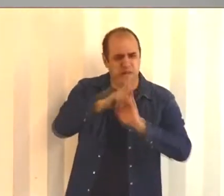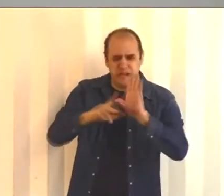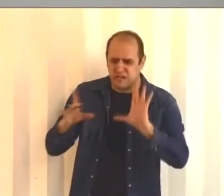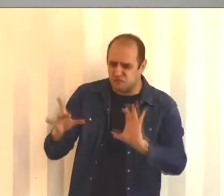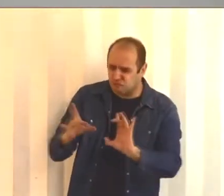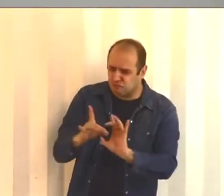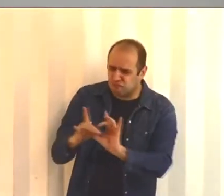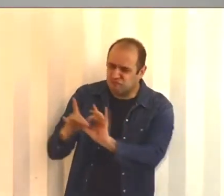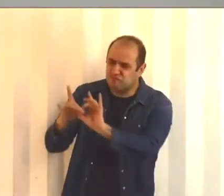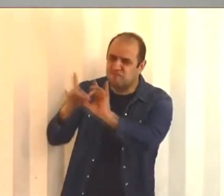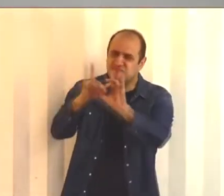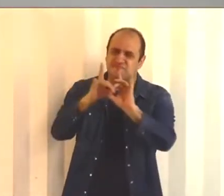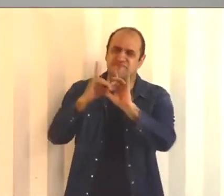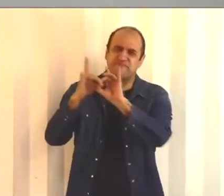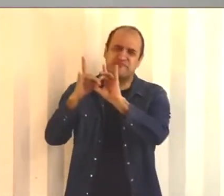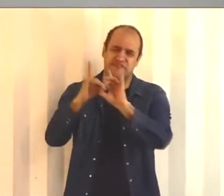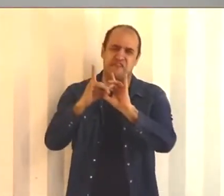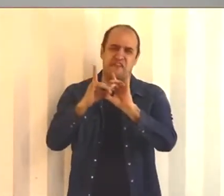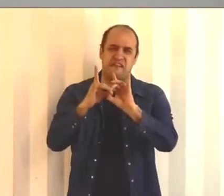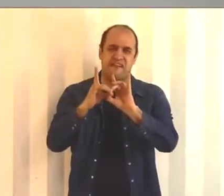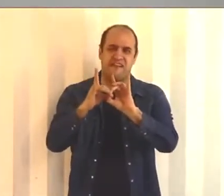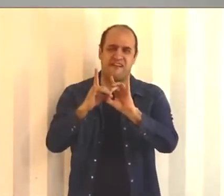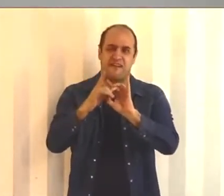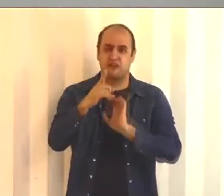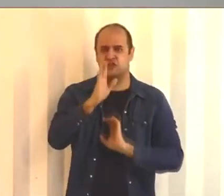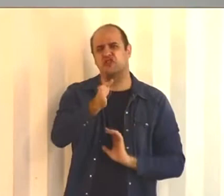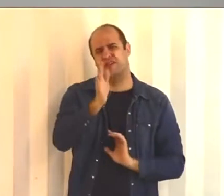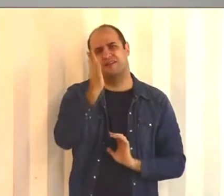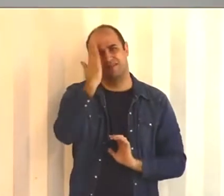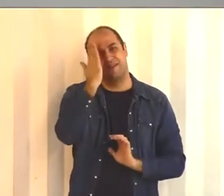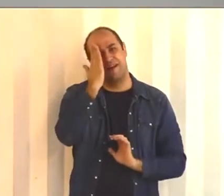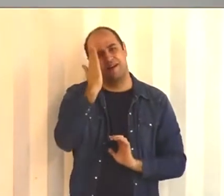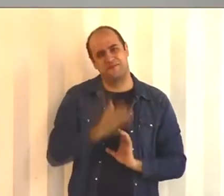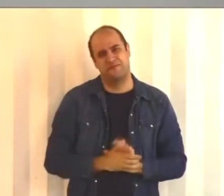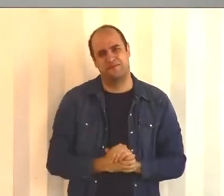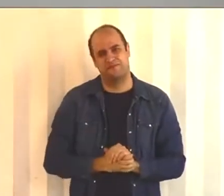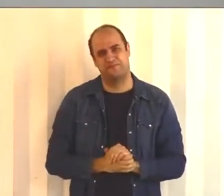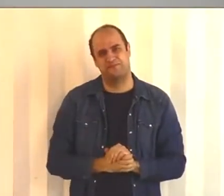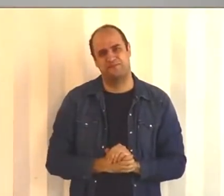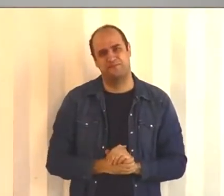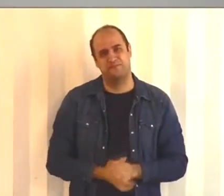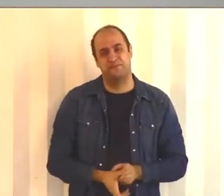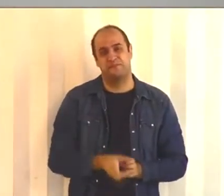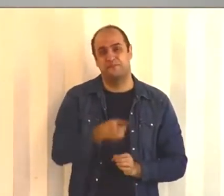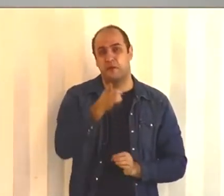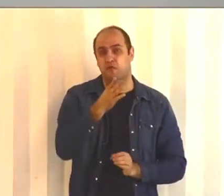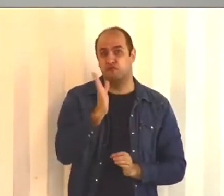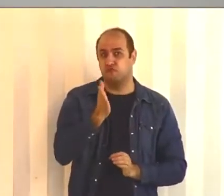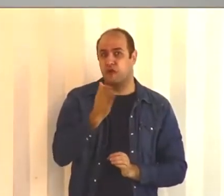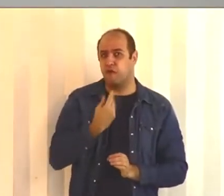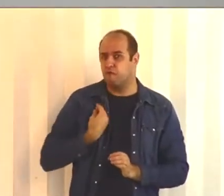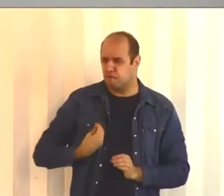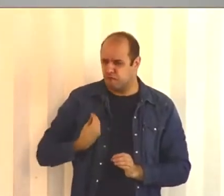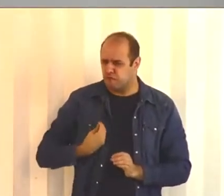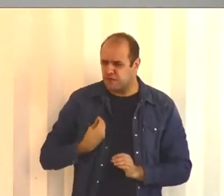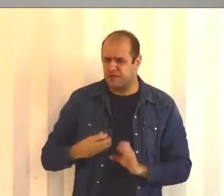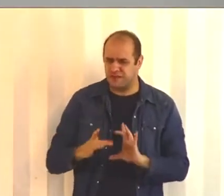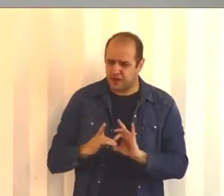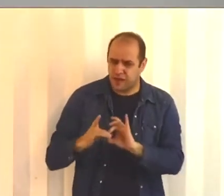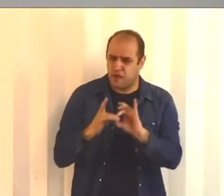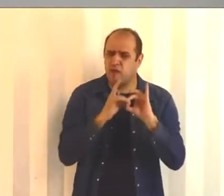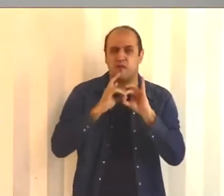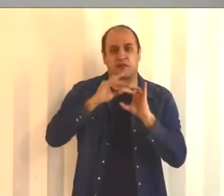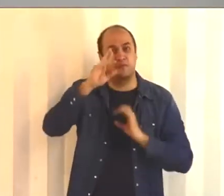aliancista. Eu só estou reforçando o que vocês já sabem. E se vocês já vivem em aliança